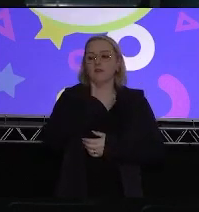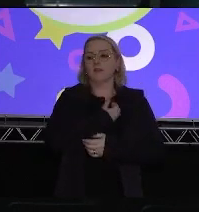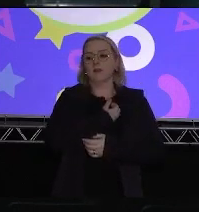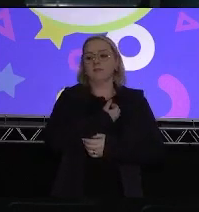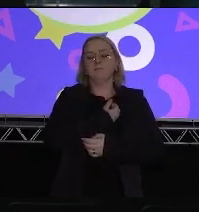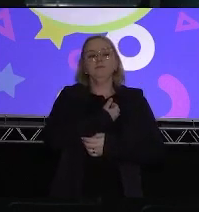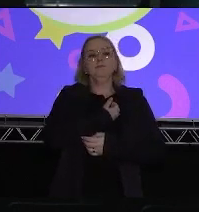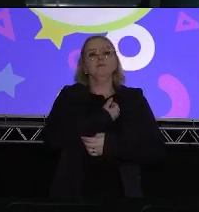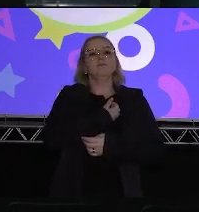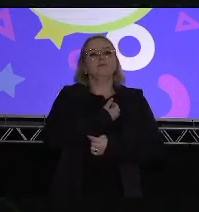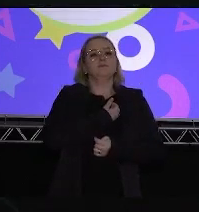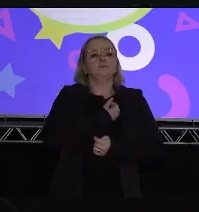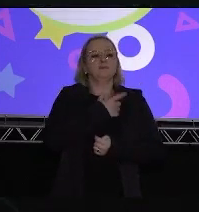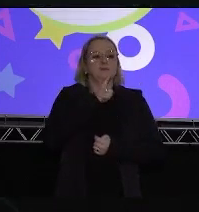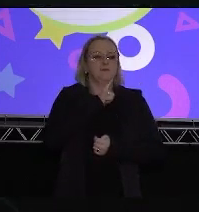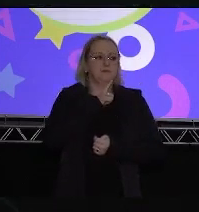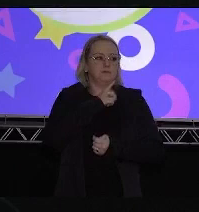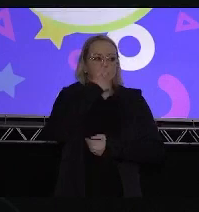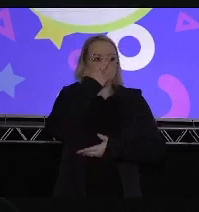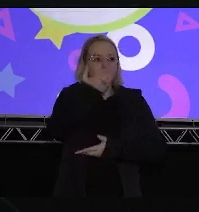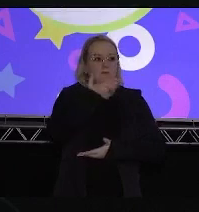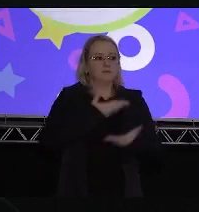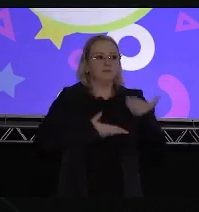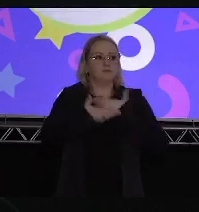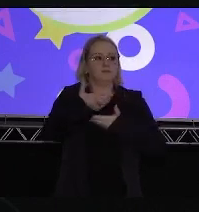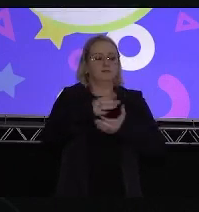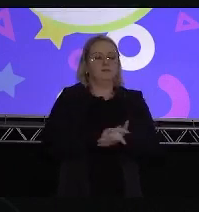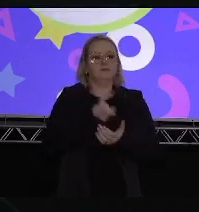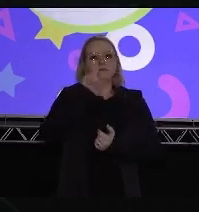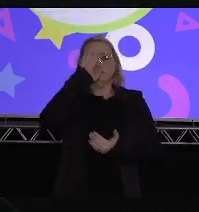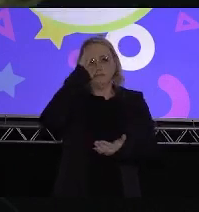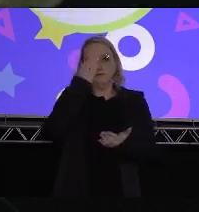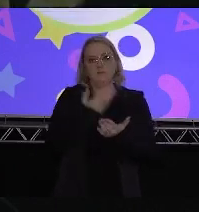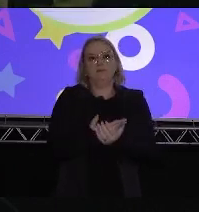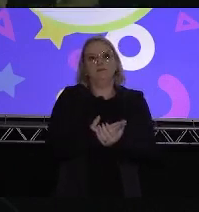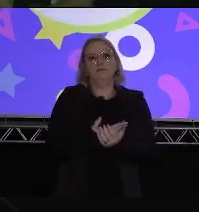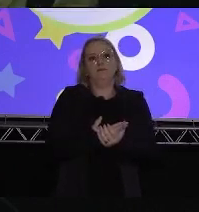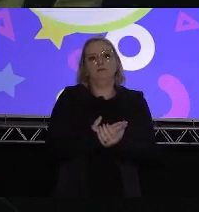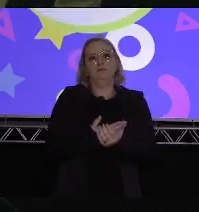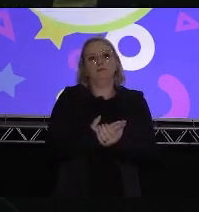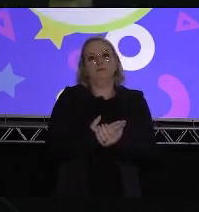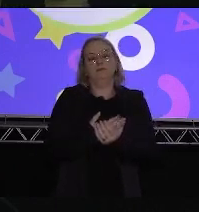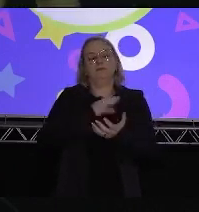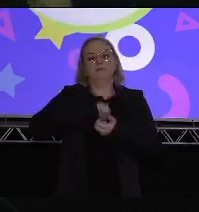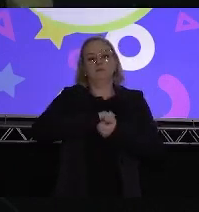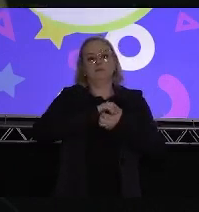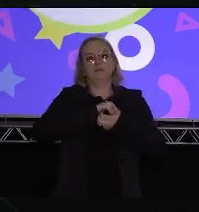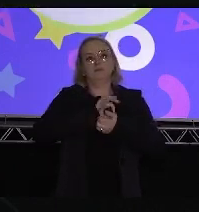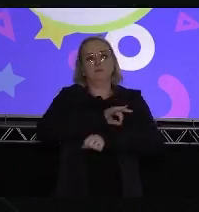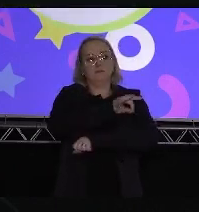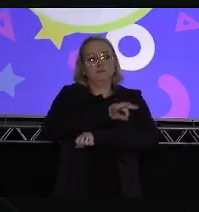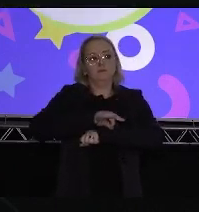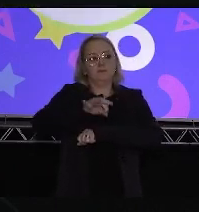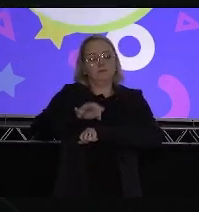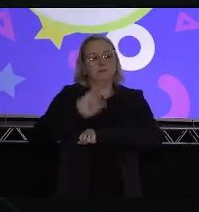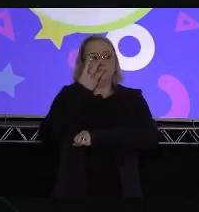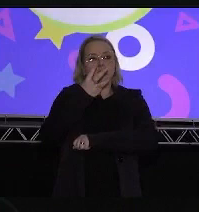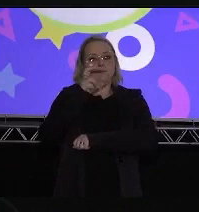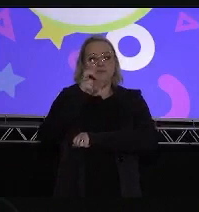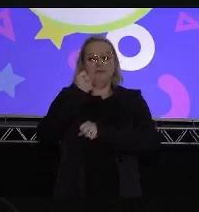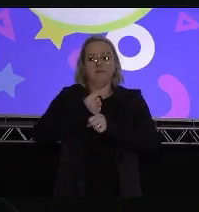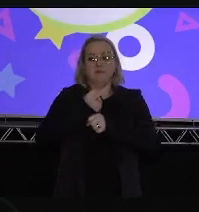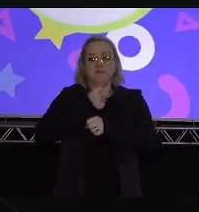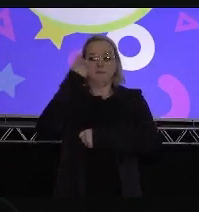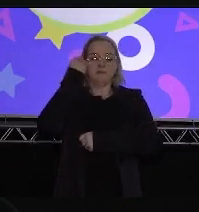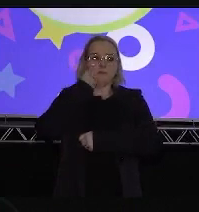a gente tem muito na ver a questão de colaboração. A gente não acredita no arquiteto que tem 35 anos de experiência, vai chegar aqui